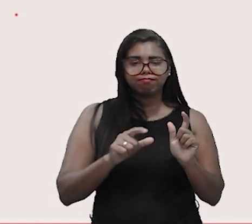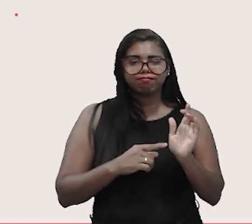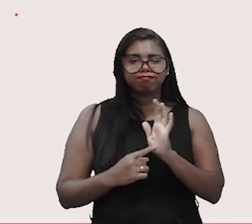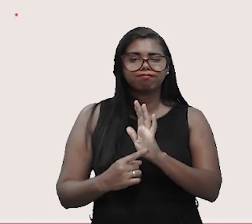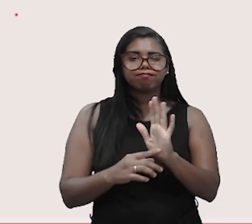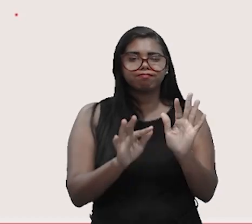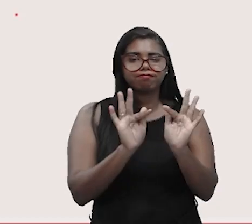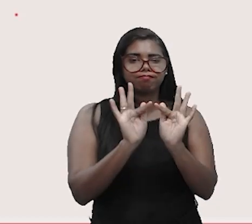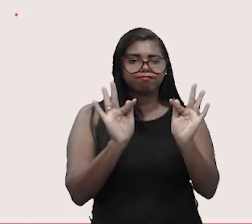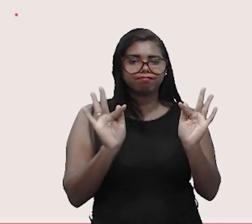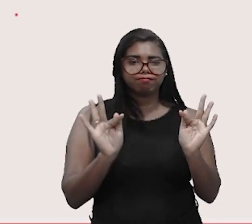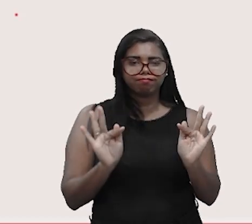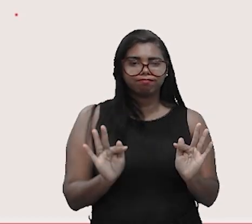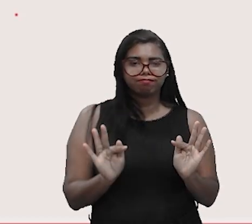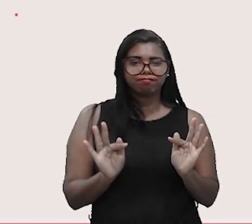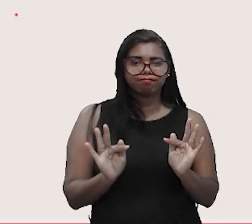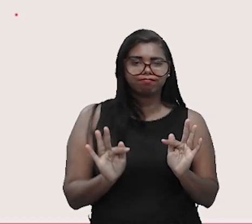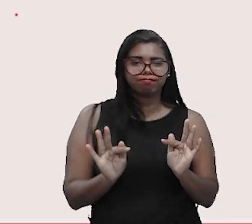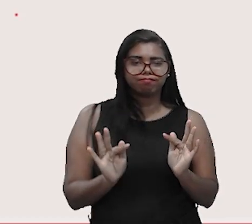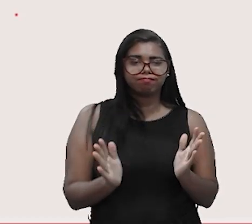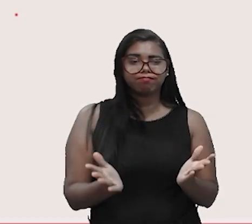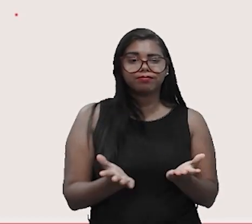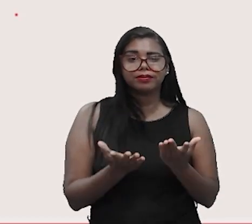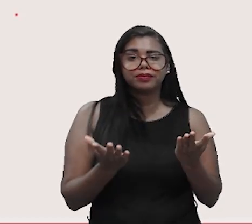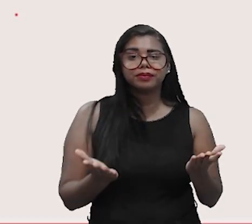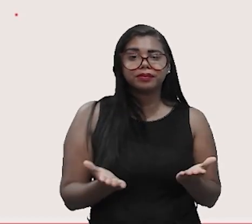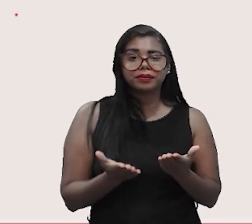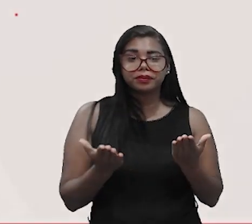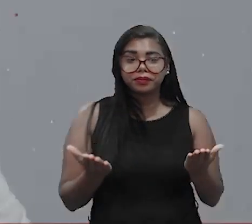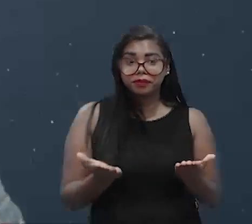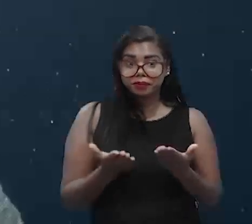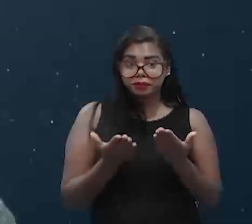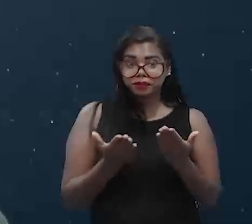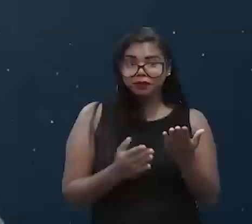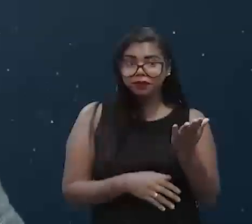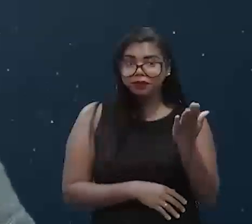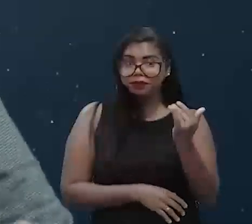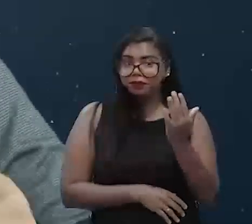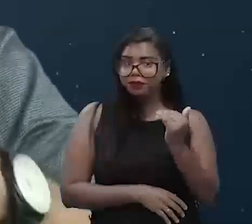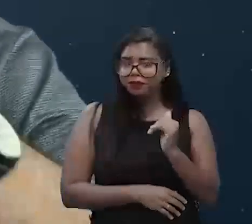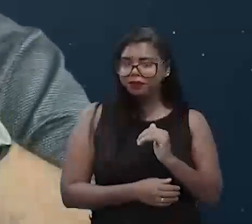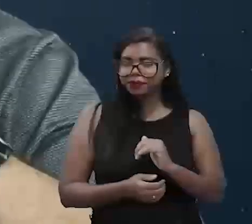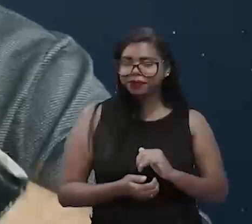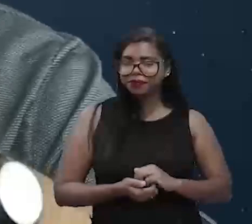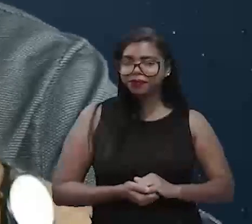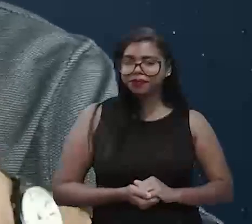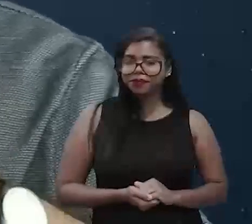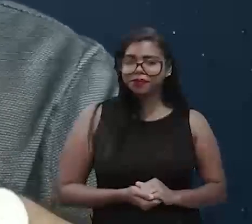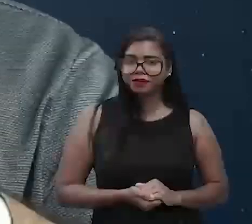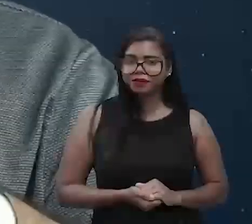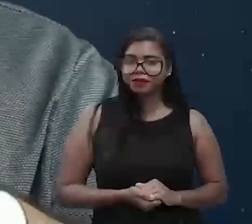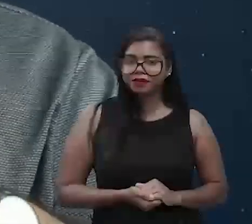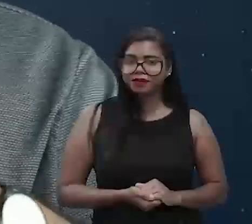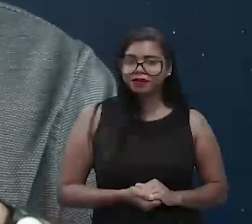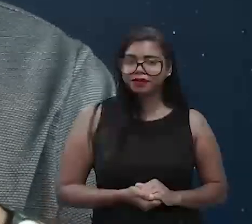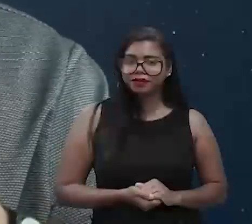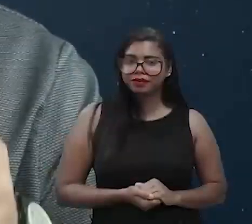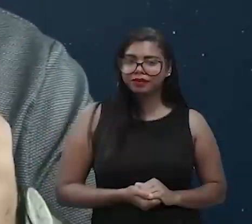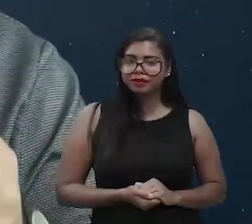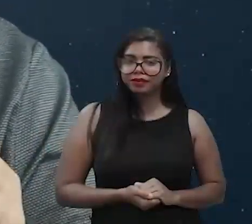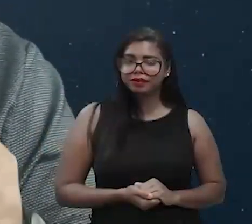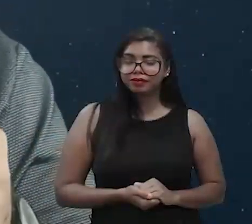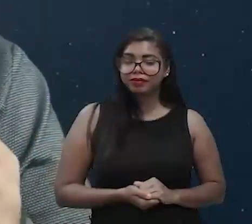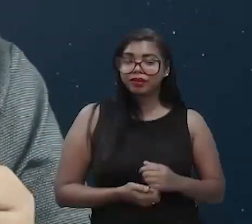função emotiva, vem comigo, fera, vem comigo. Você que vem acompanhando as aulas